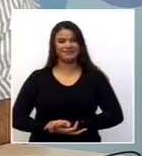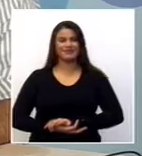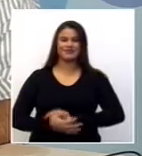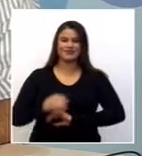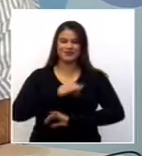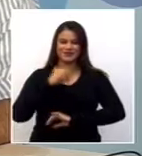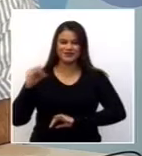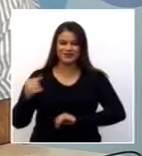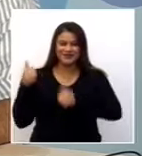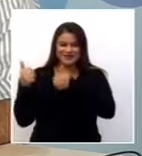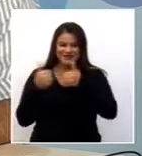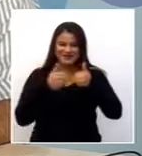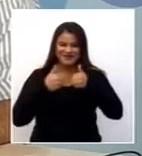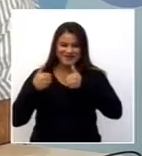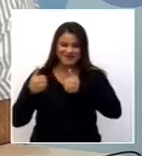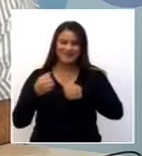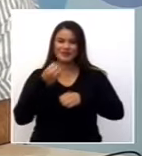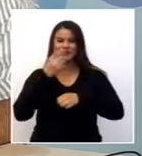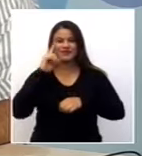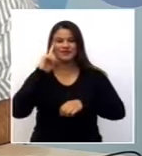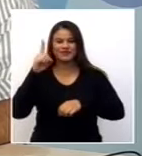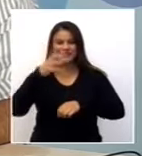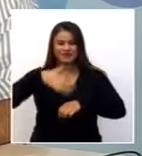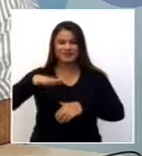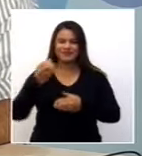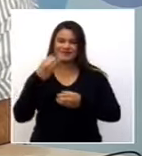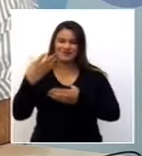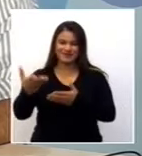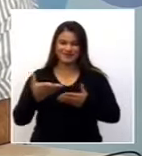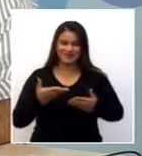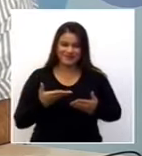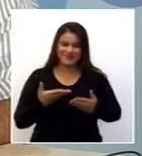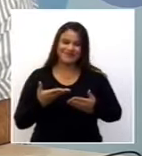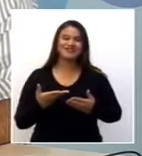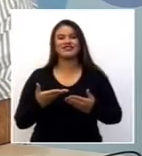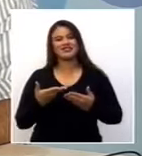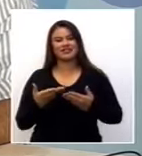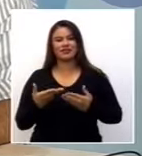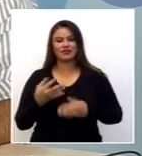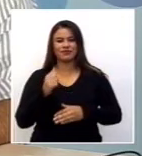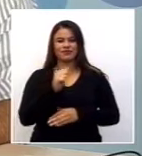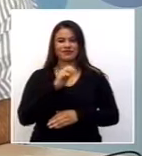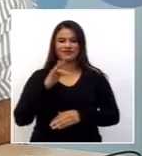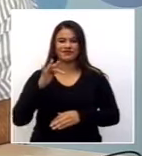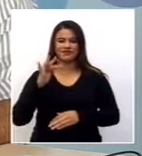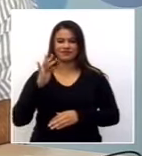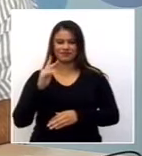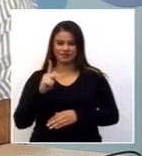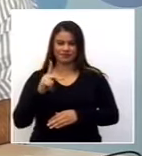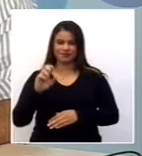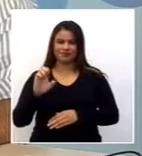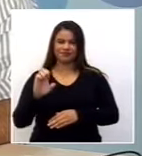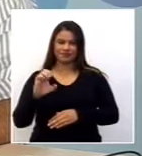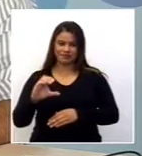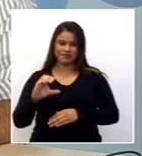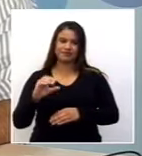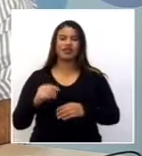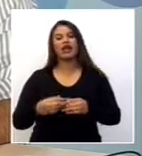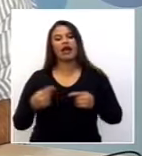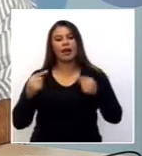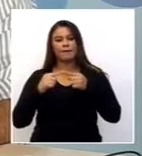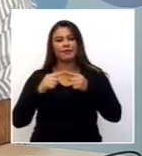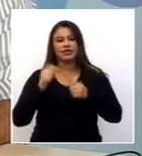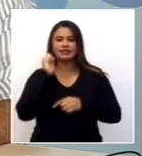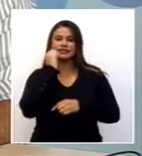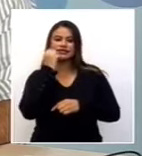Olá, pessoal, tudo bem? Bom dia, sejam bem-vindos a mais um ATPC, hoje das Ciências da Natureza e Matemática.